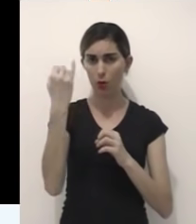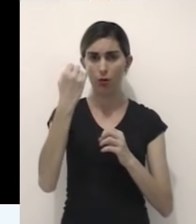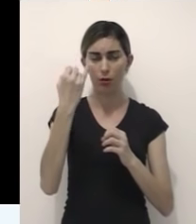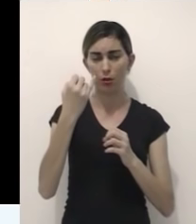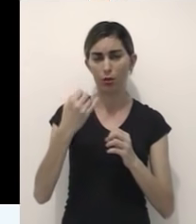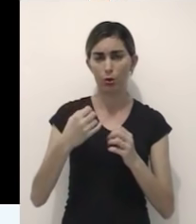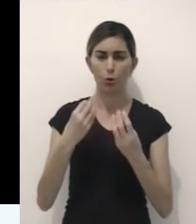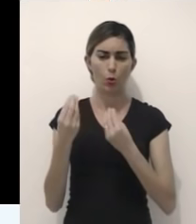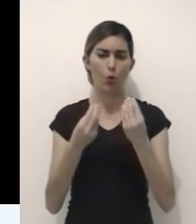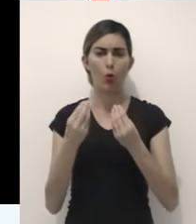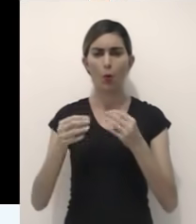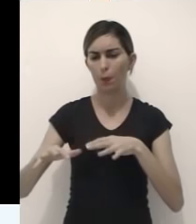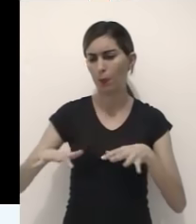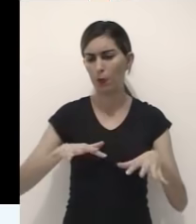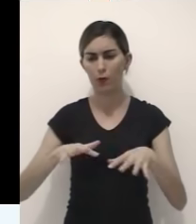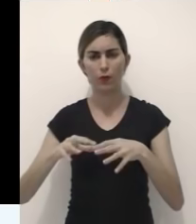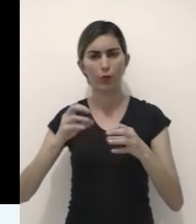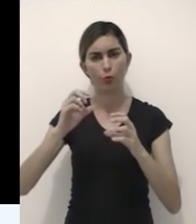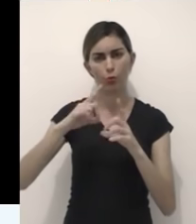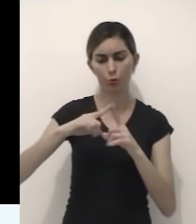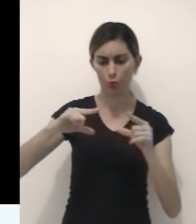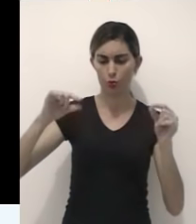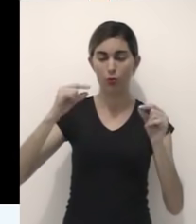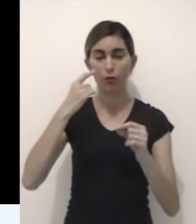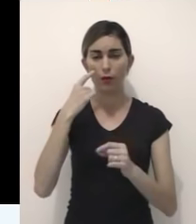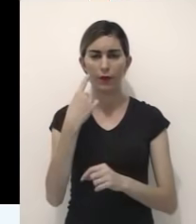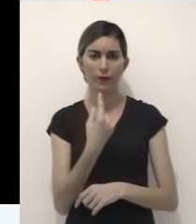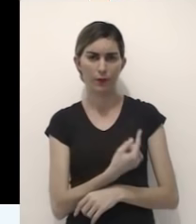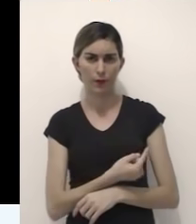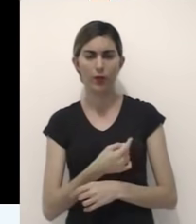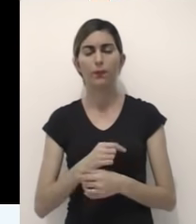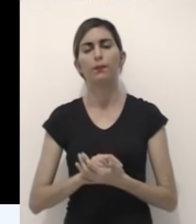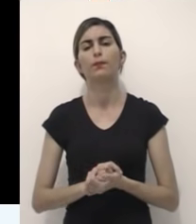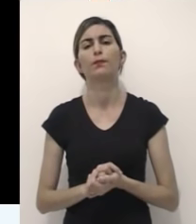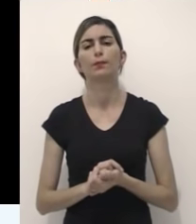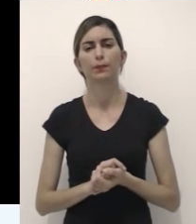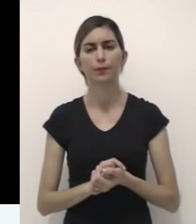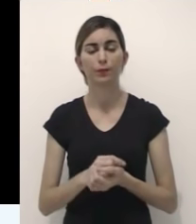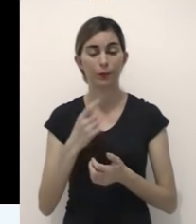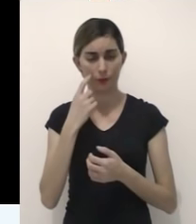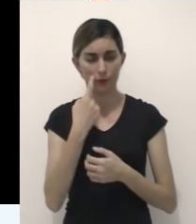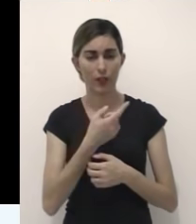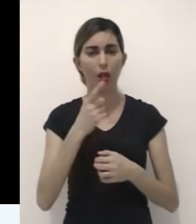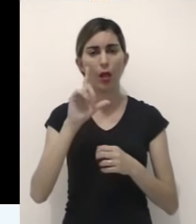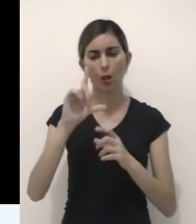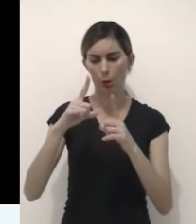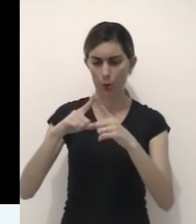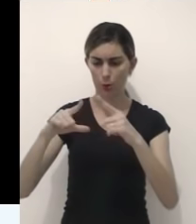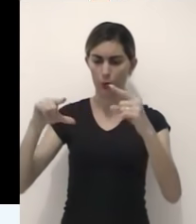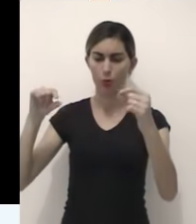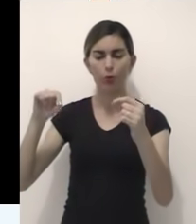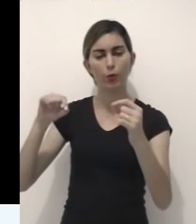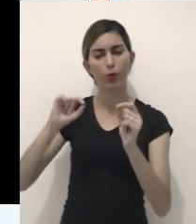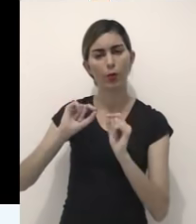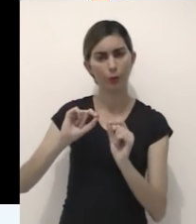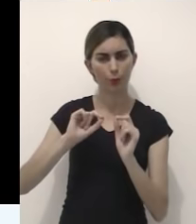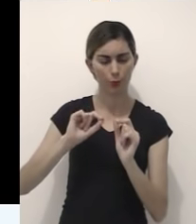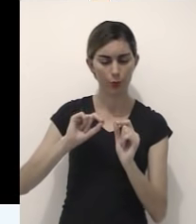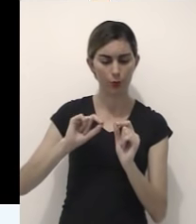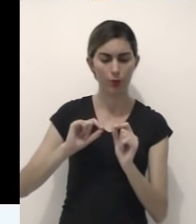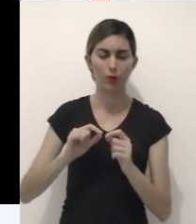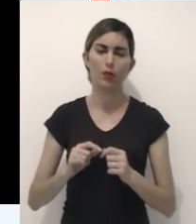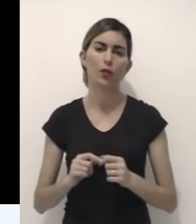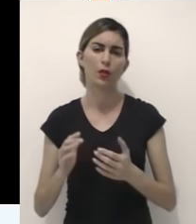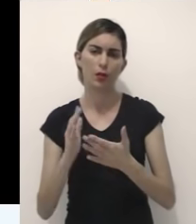movimentos importantes que nós vamos ver sobre a Lua. Vamos ver na imagem, né, que a Lua, ela